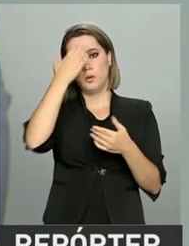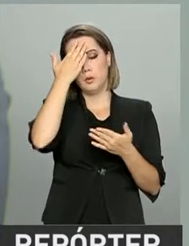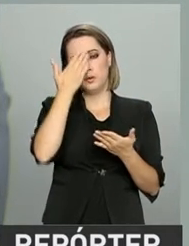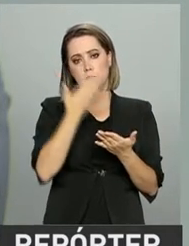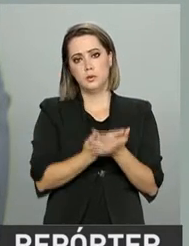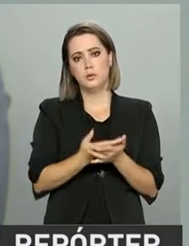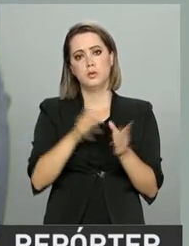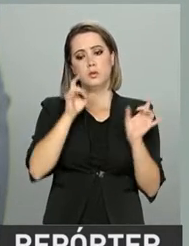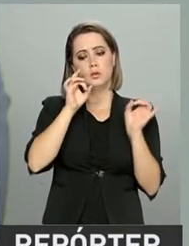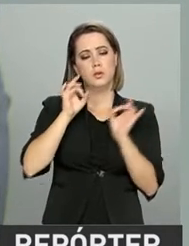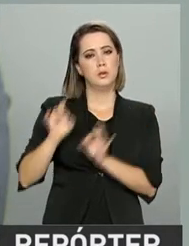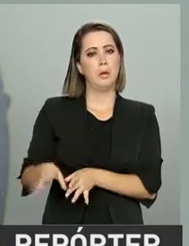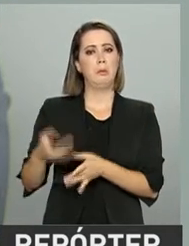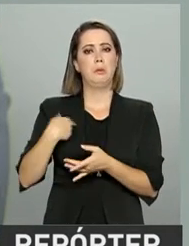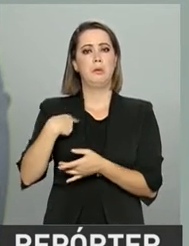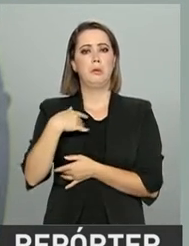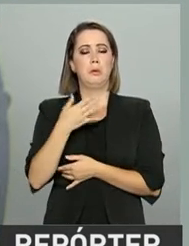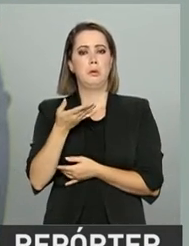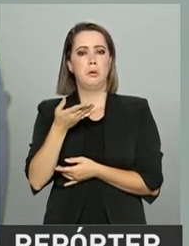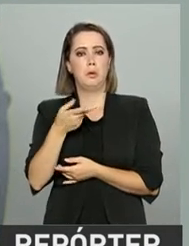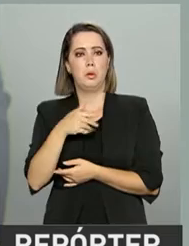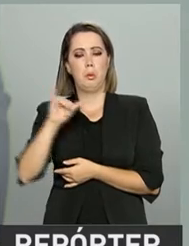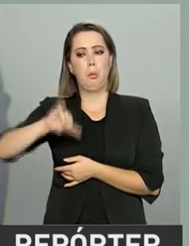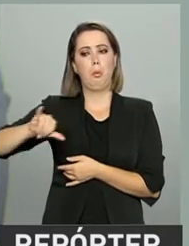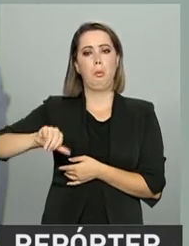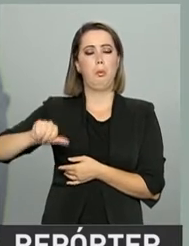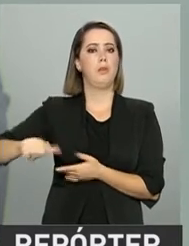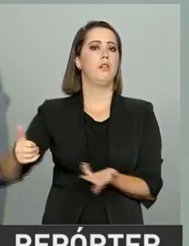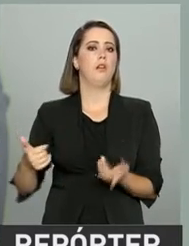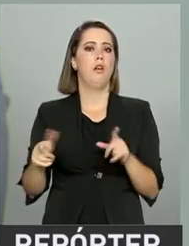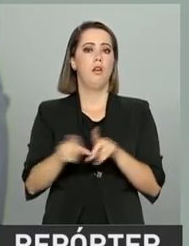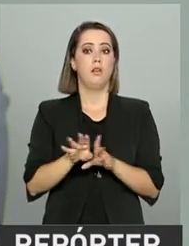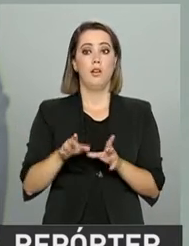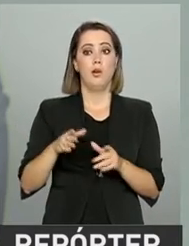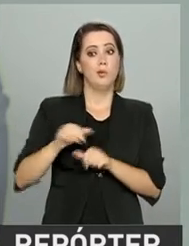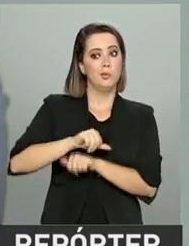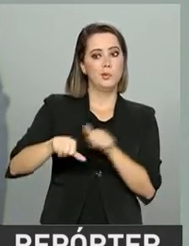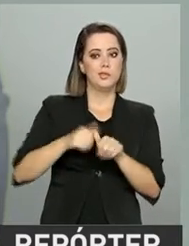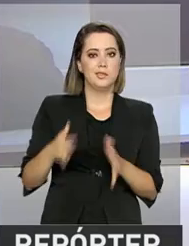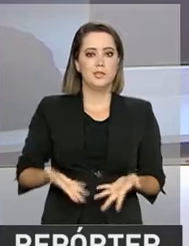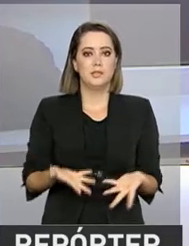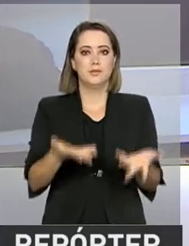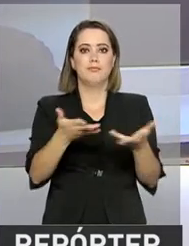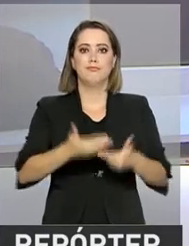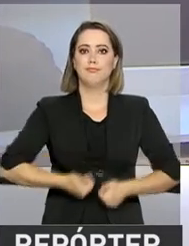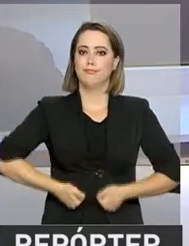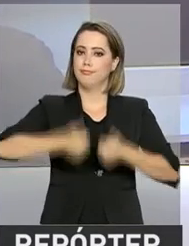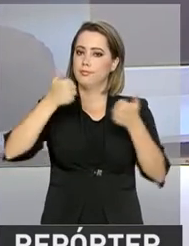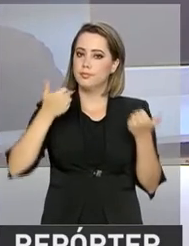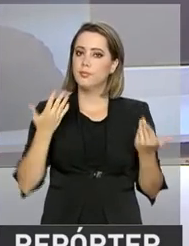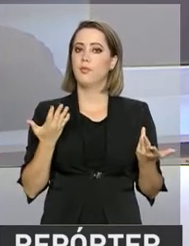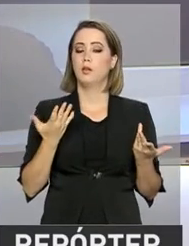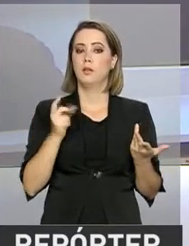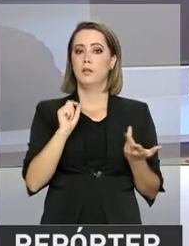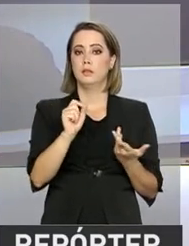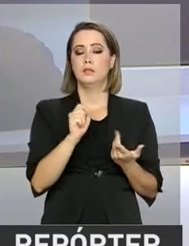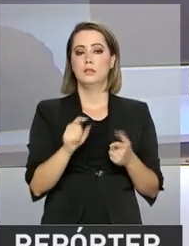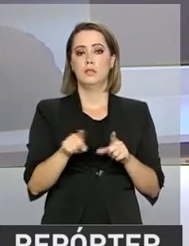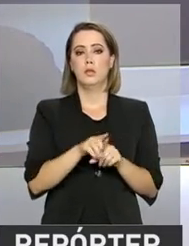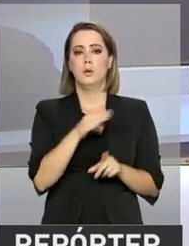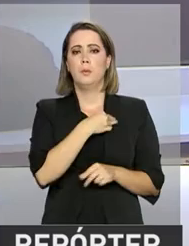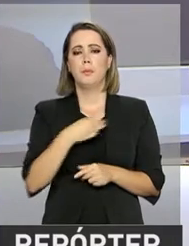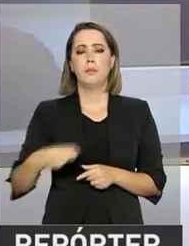abandonando o pessimismo e e gerando gerando hoje mesmo o ministro da